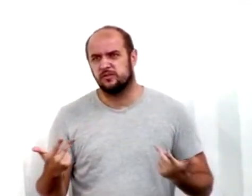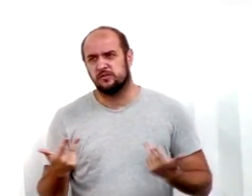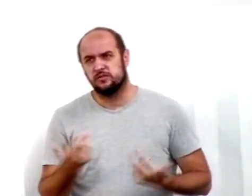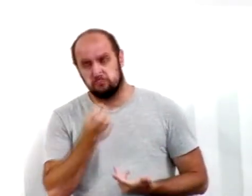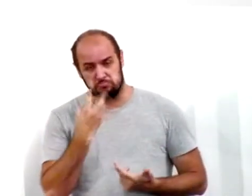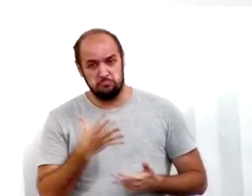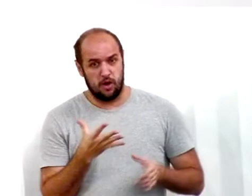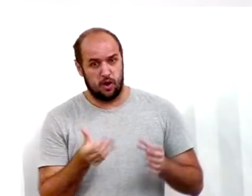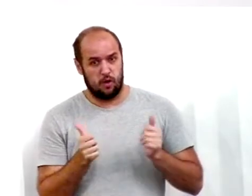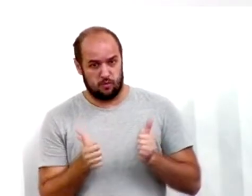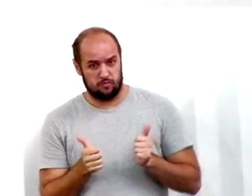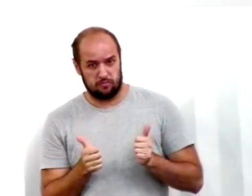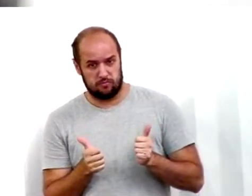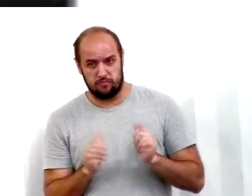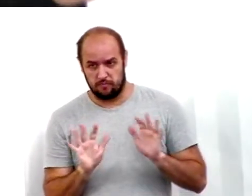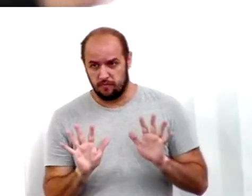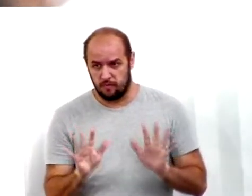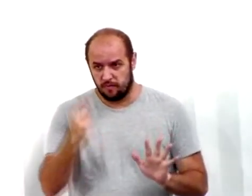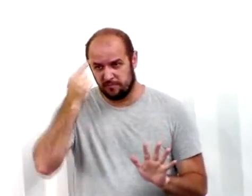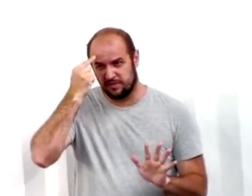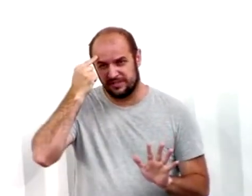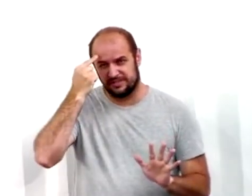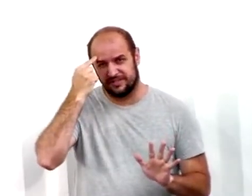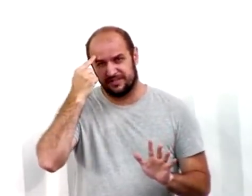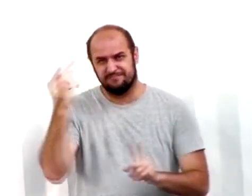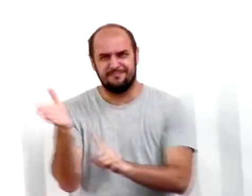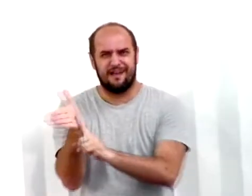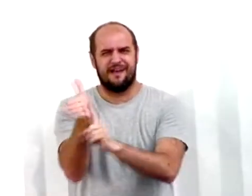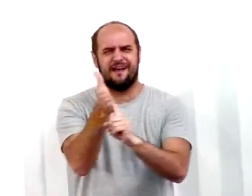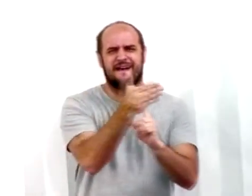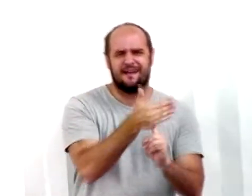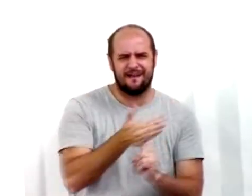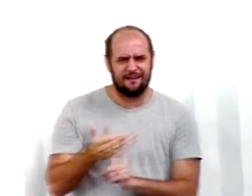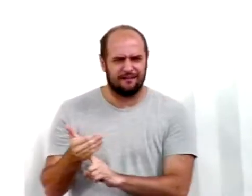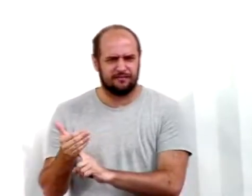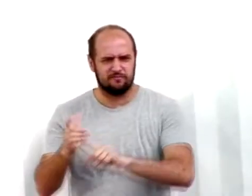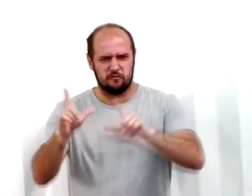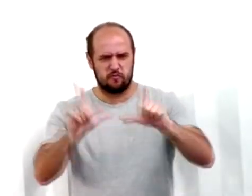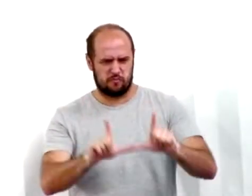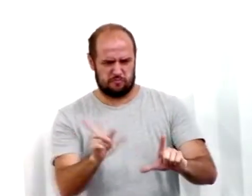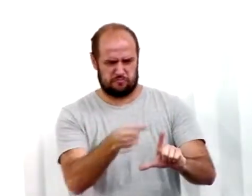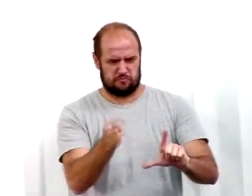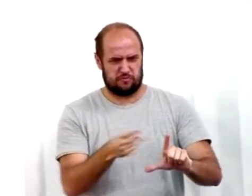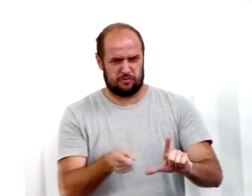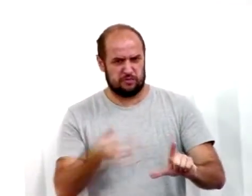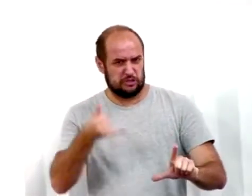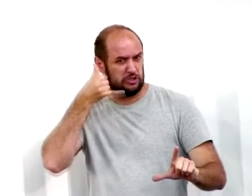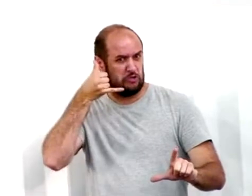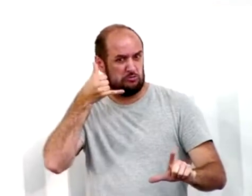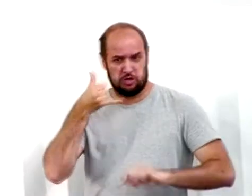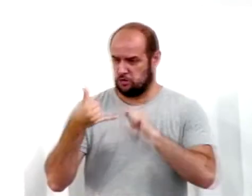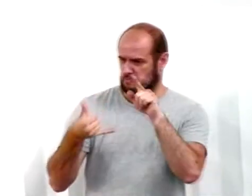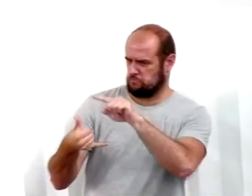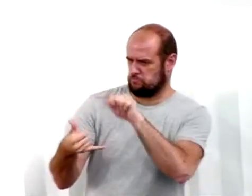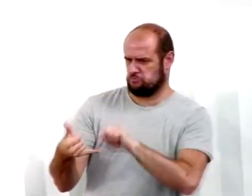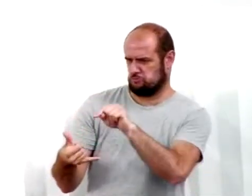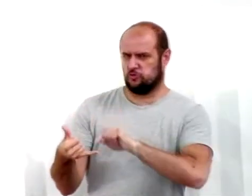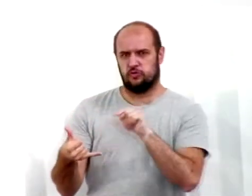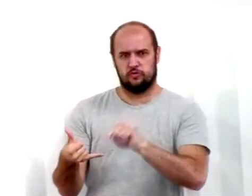são boas, como as tecnologias, os tablets, iPads, smartphones da